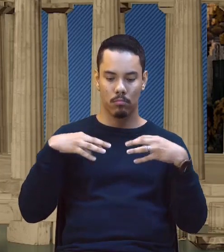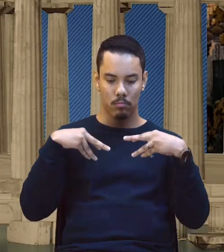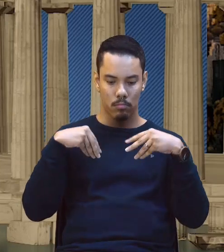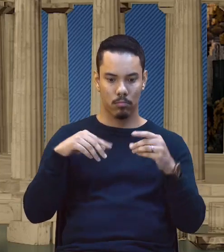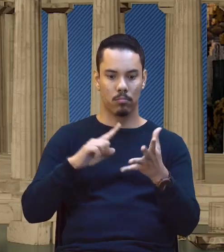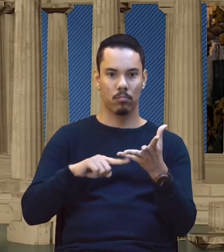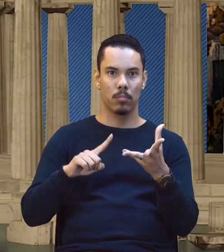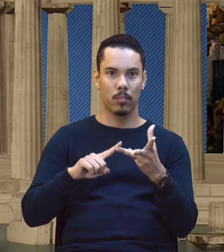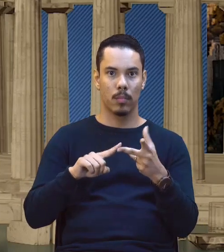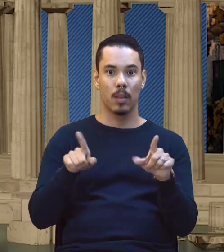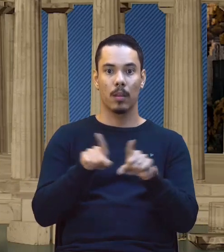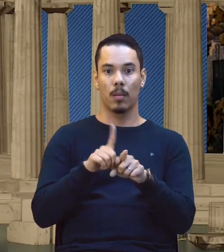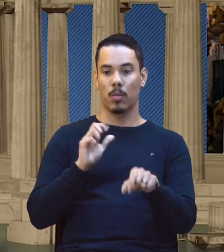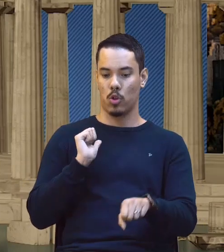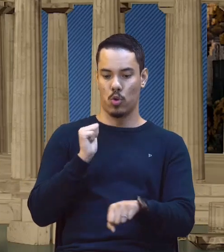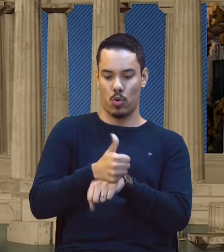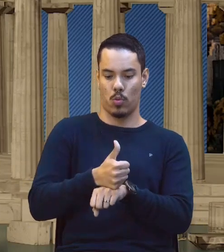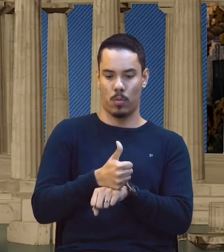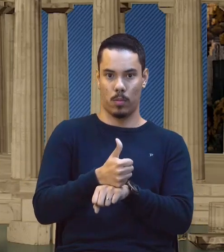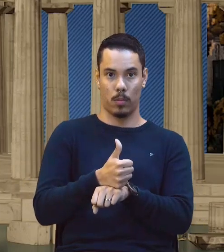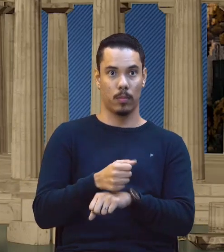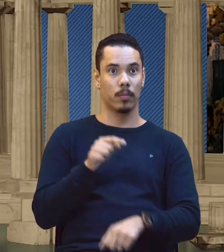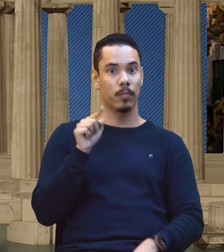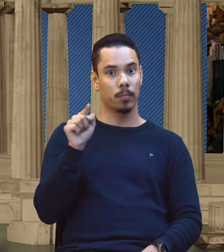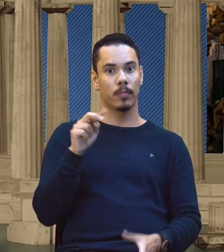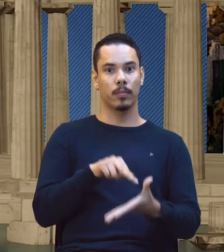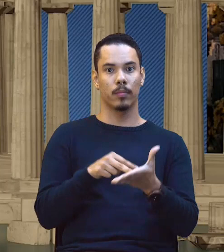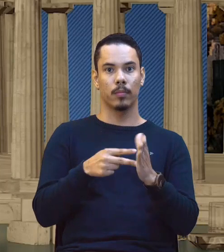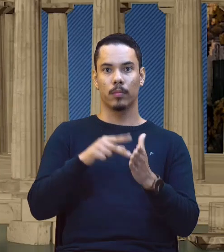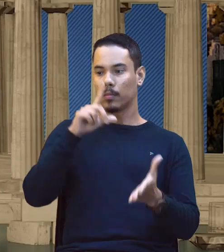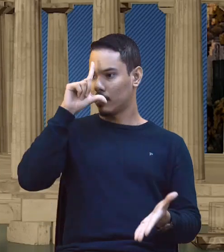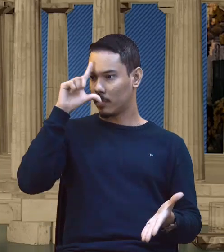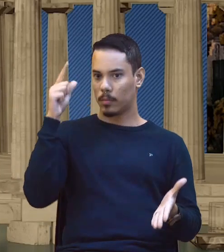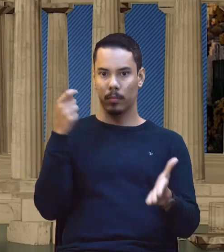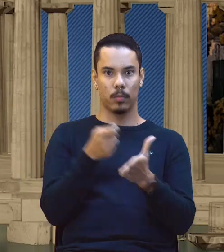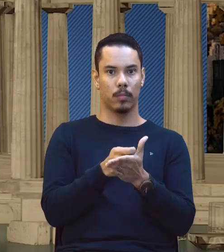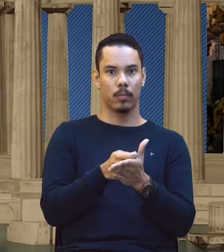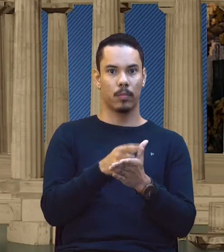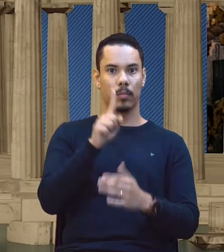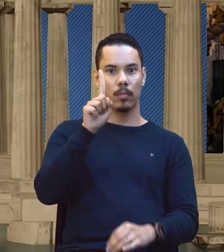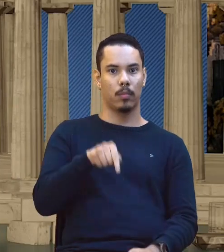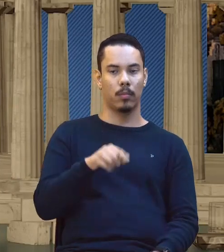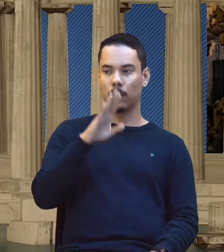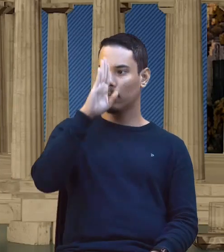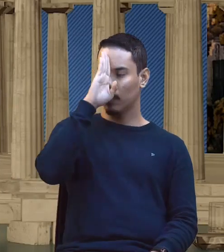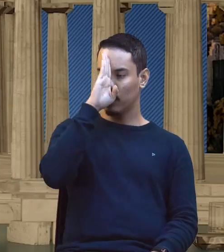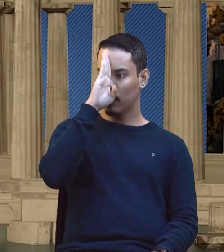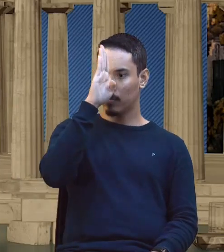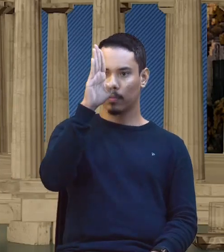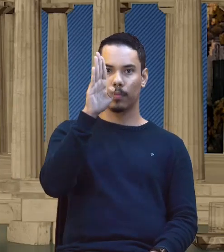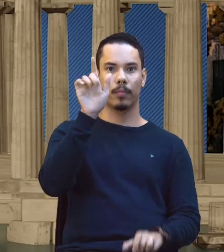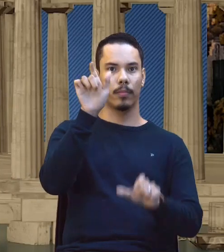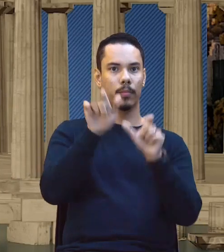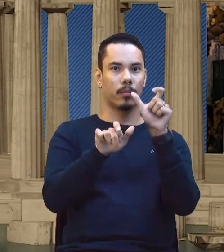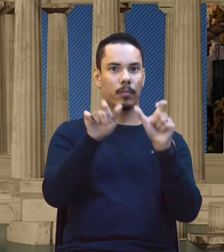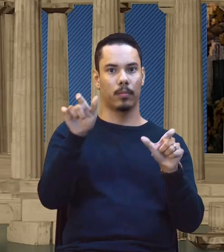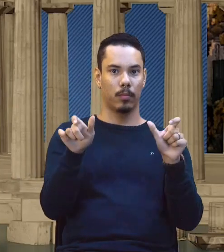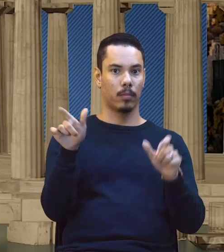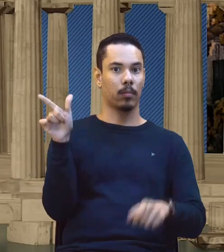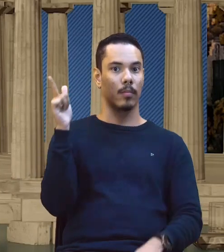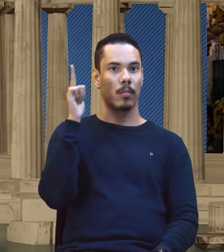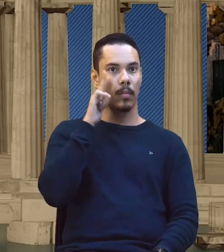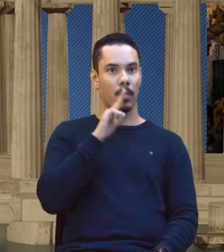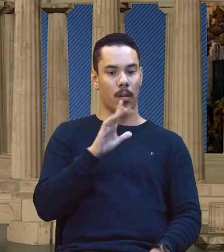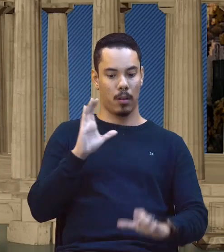de uma propriedade. Isso determinava, era um fator fundamental para que a pessoa viesse a ser um